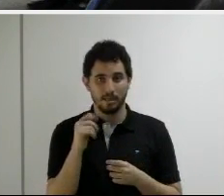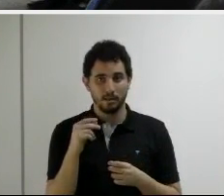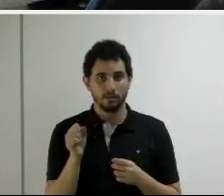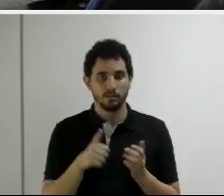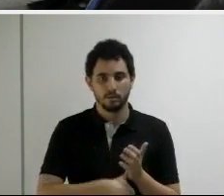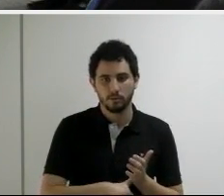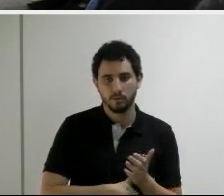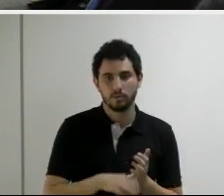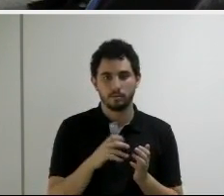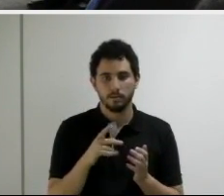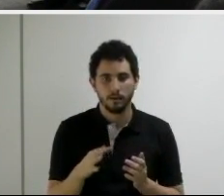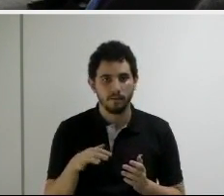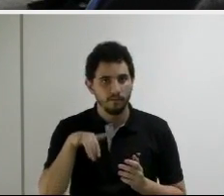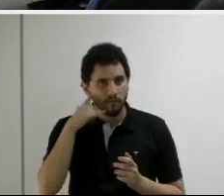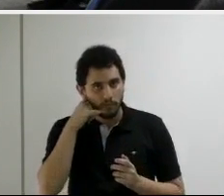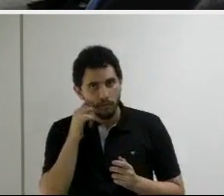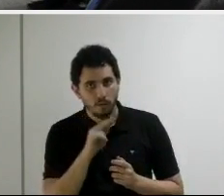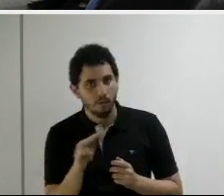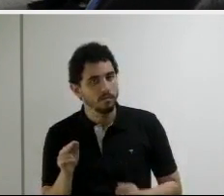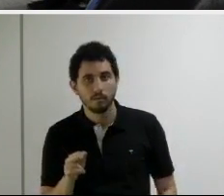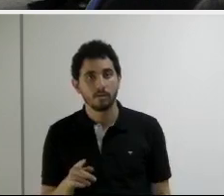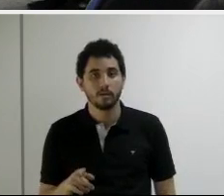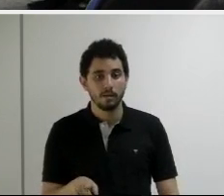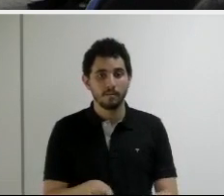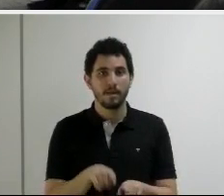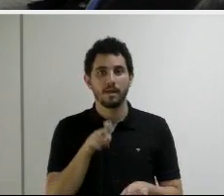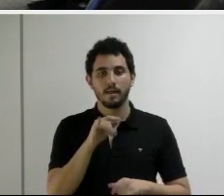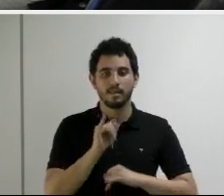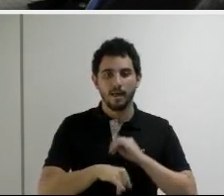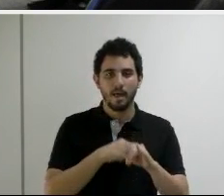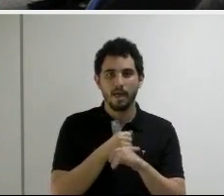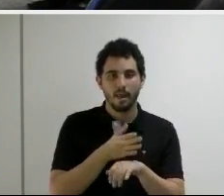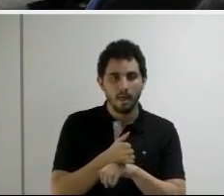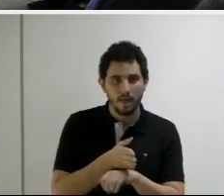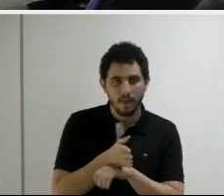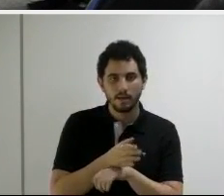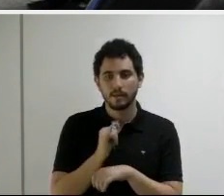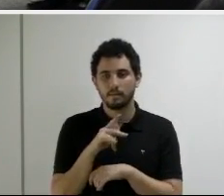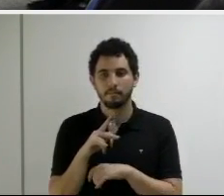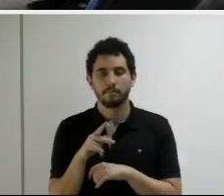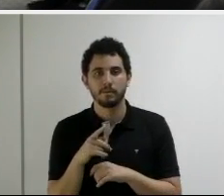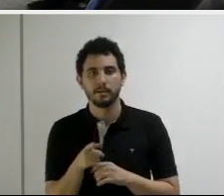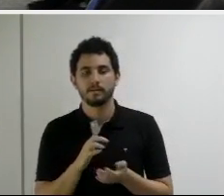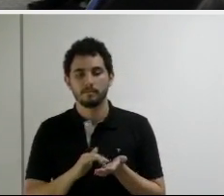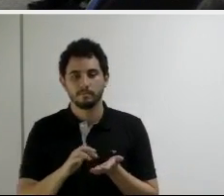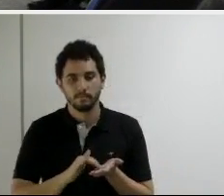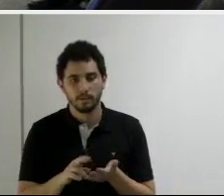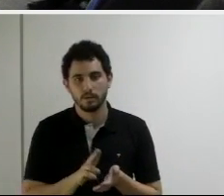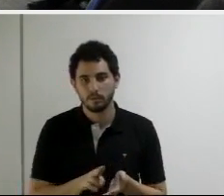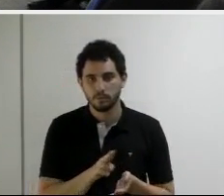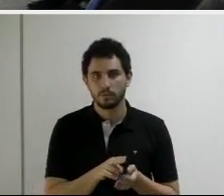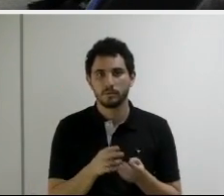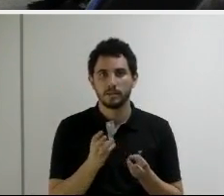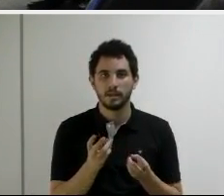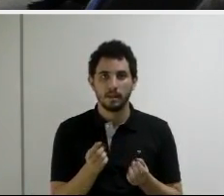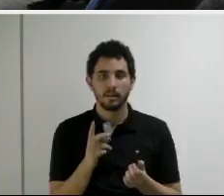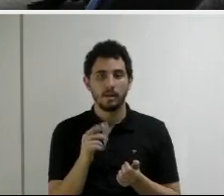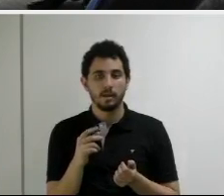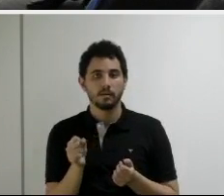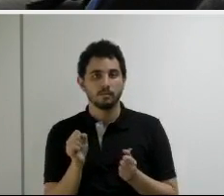seu CPF, seu telefone, seu nome completo, mas sim da sua navegação na internet, do endereço IP que você usa na sua conexão, de dados aí que podem